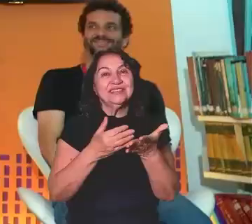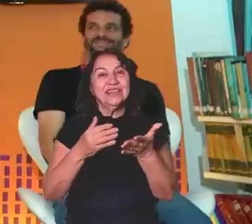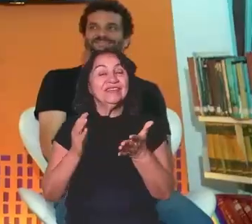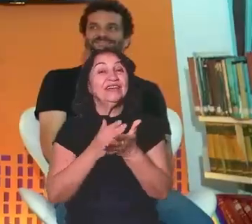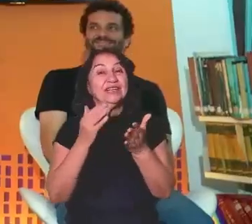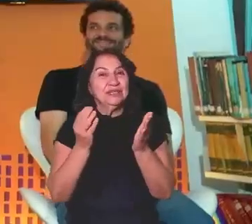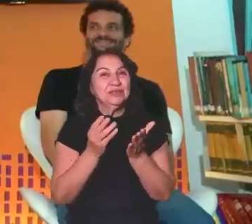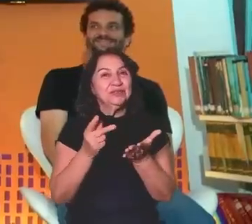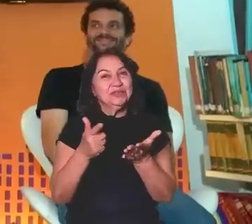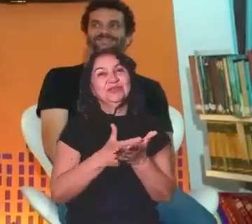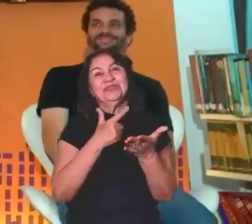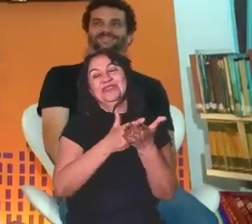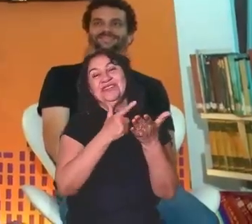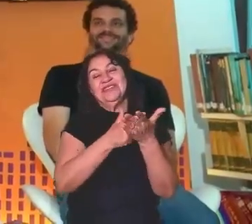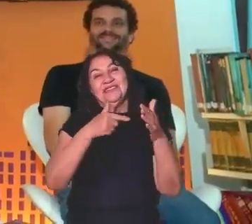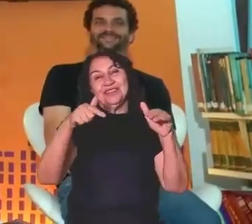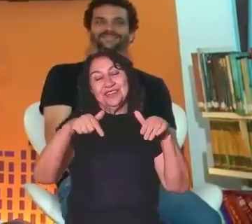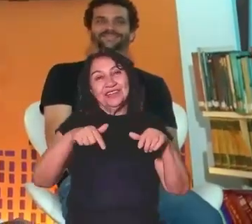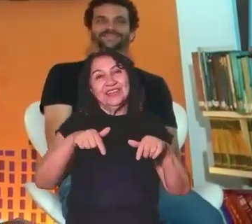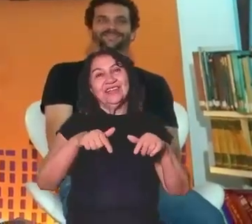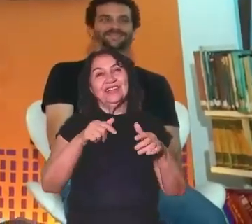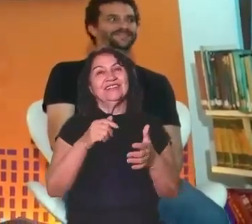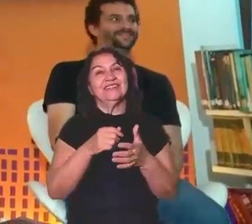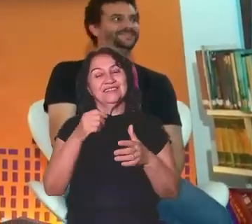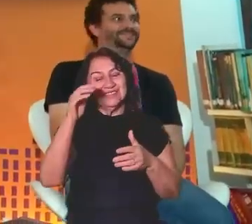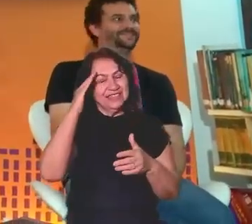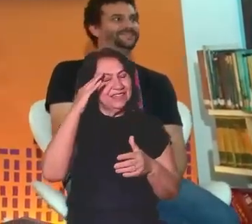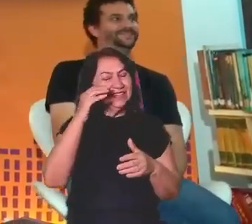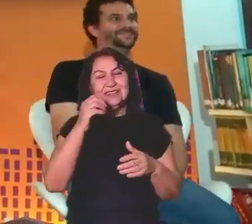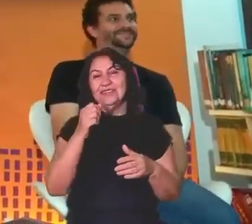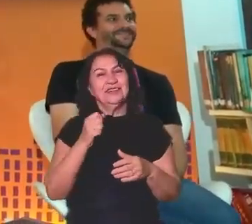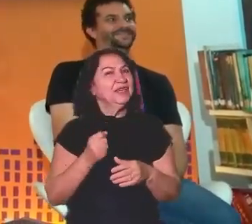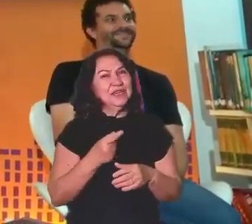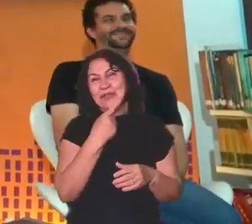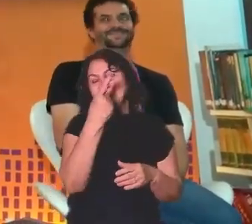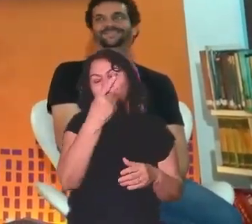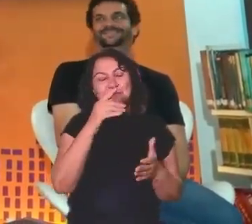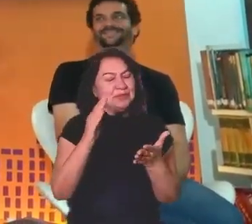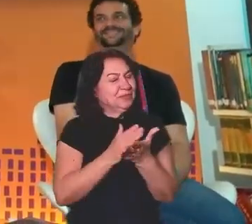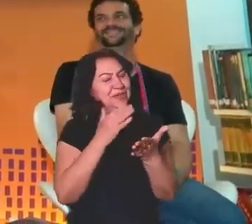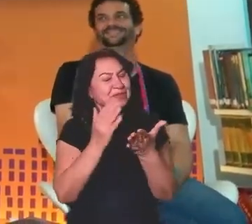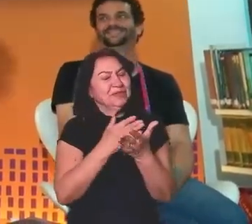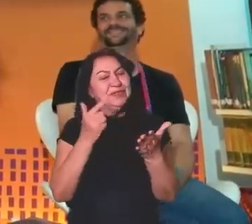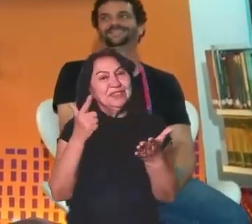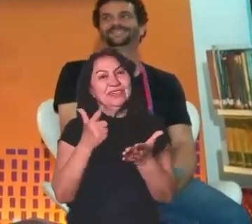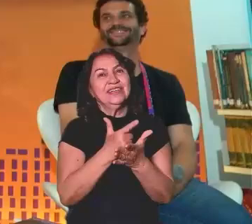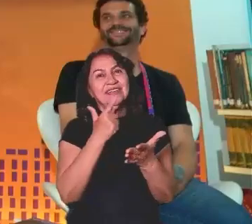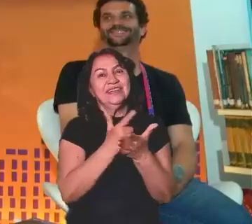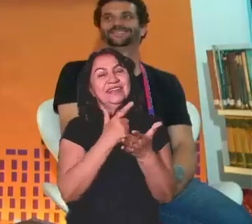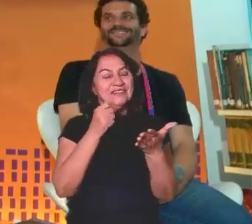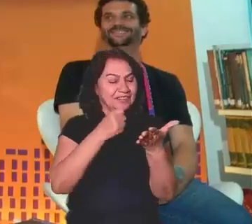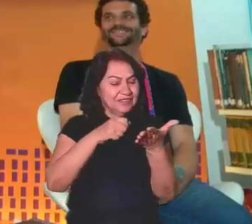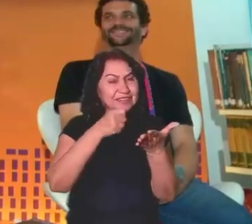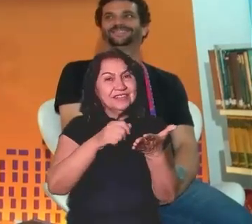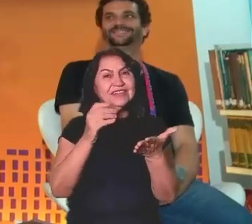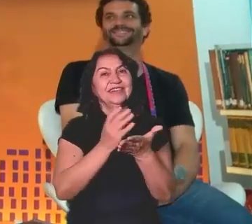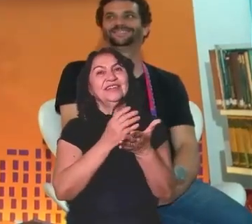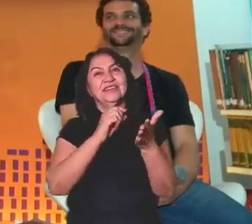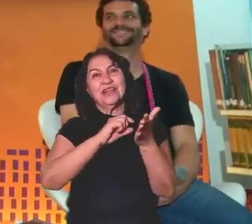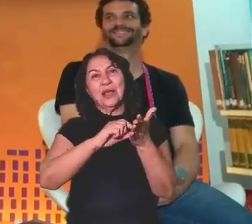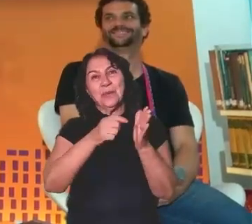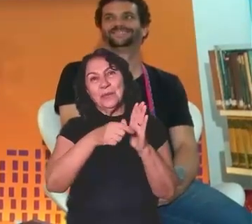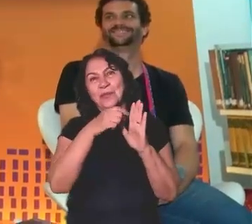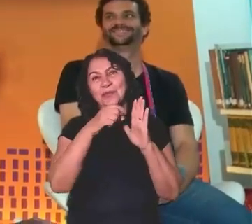um livro. E aqui, sabe que isso eu sei que não é ridículo. Falei de página, de livro na minha vida, tô escrevendo um novo